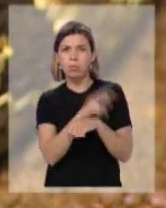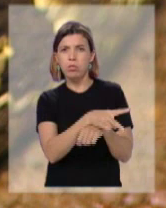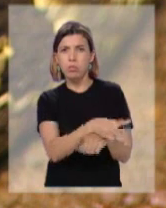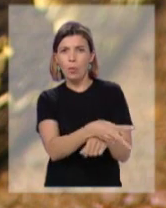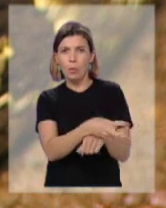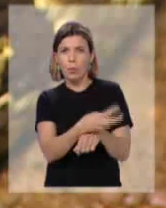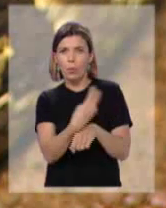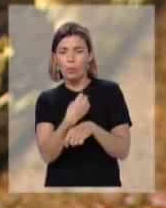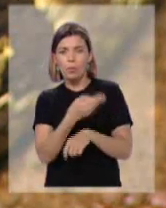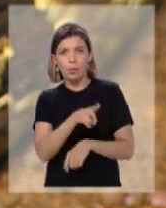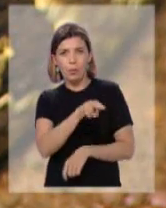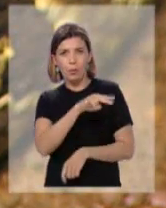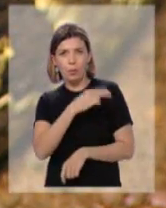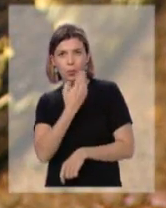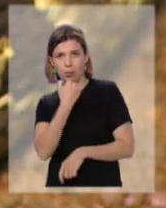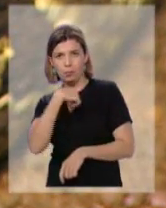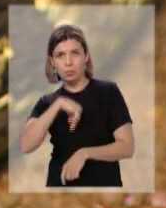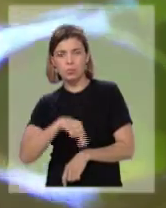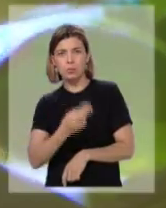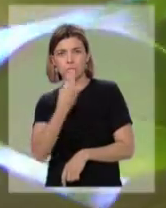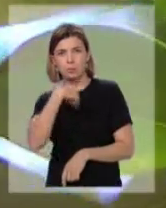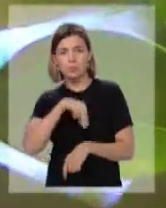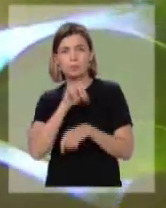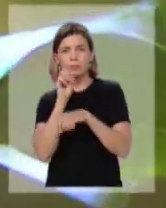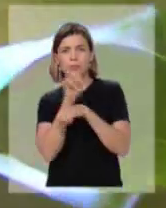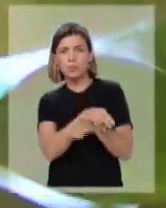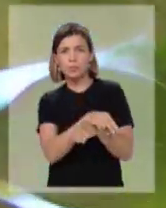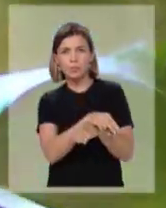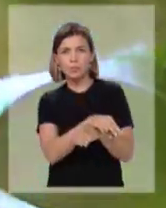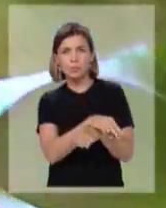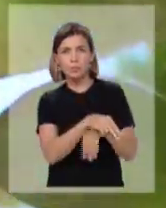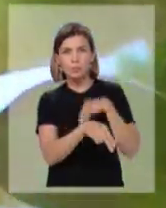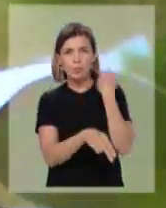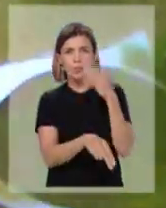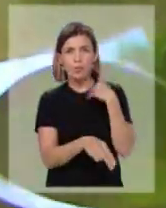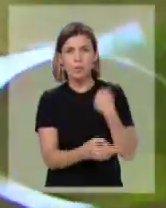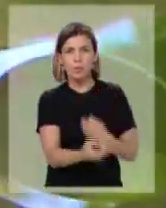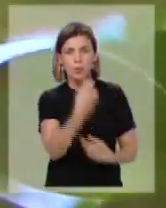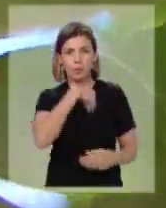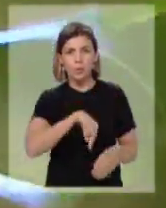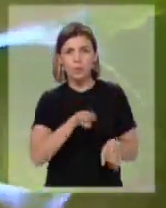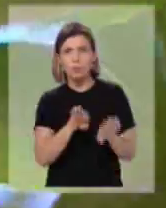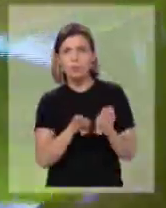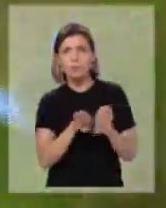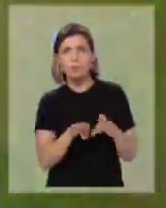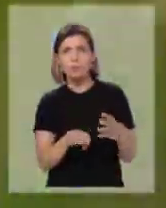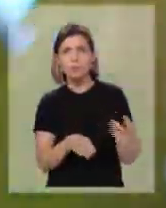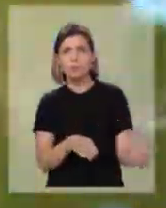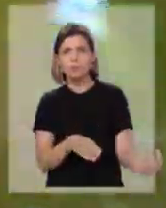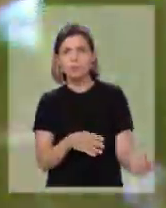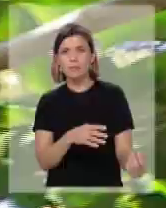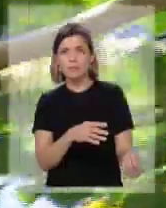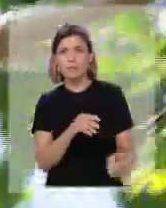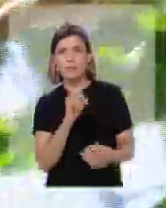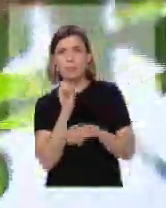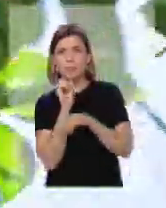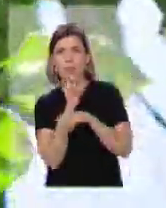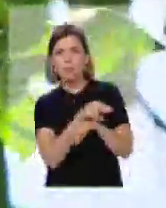para capturar presas e se alimentar. O veneno também é usado como defesa contra